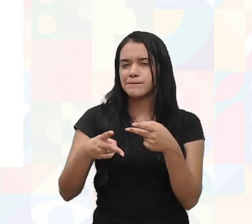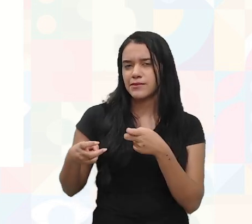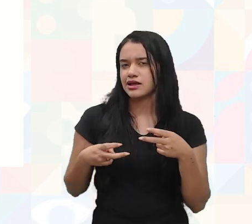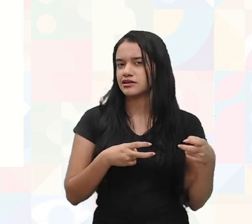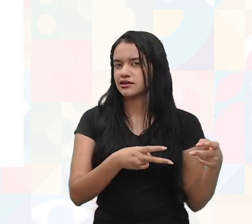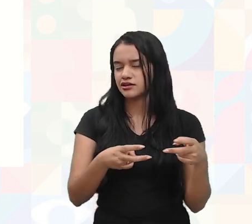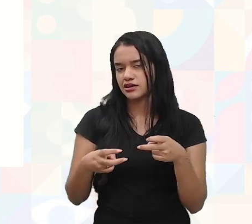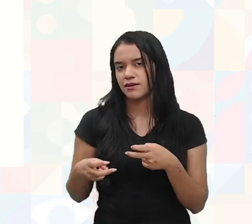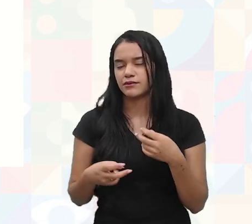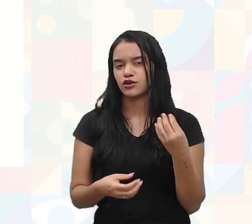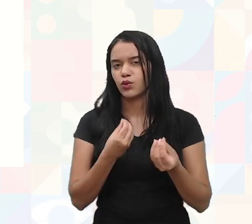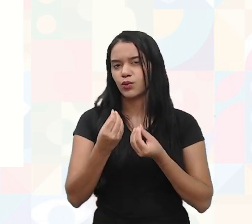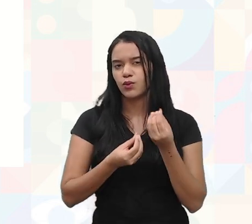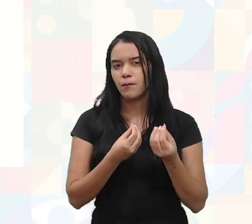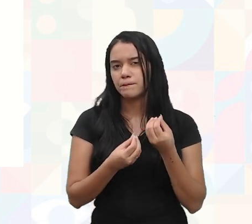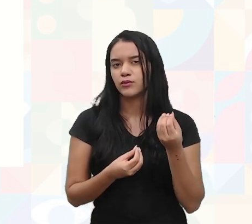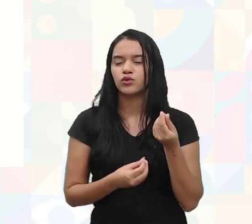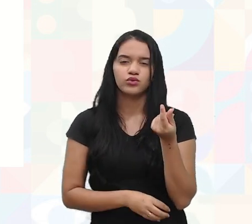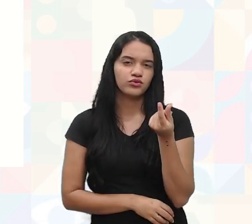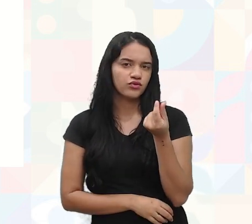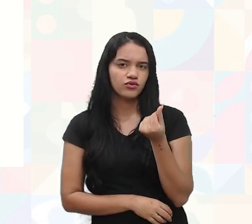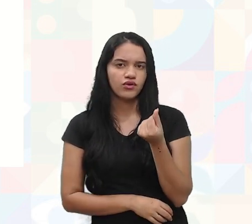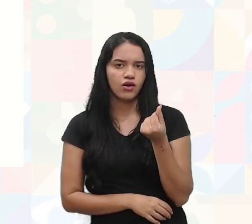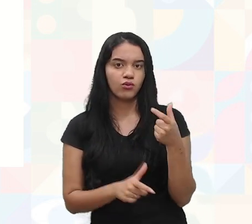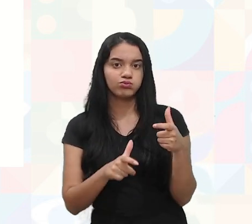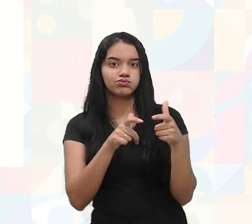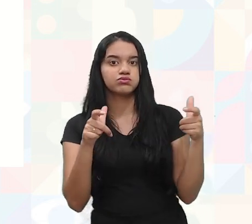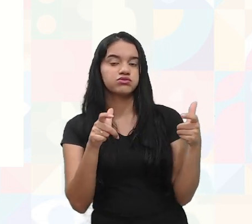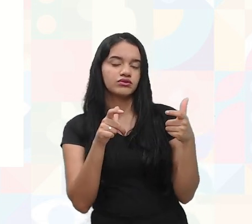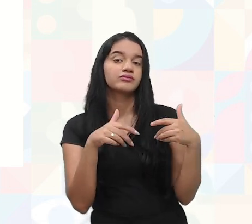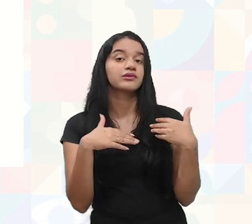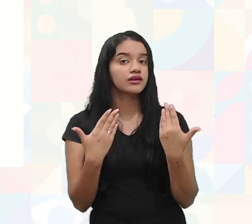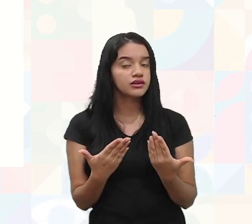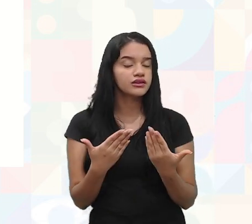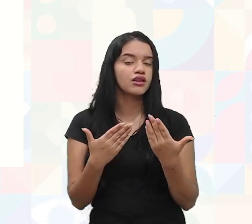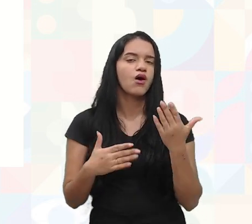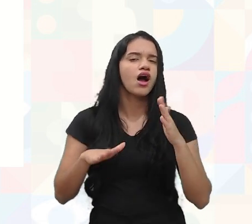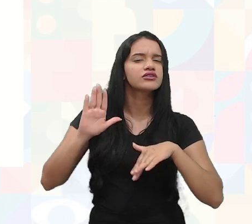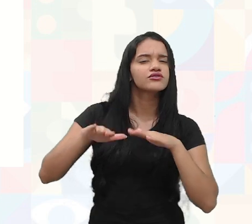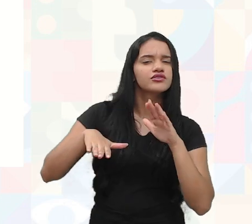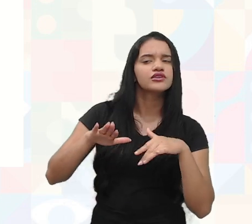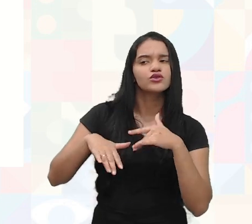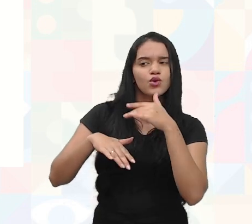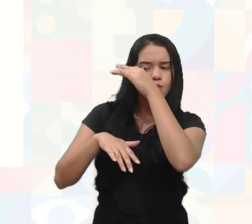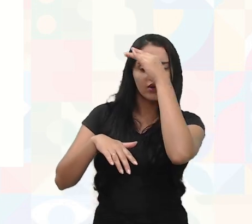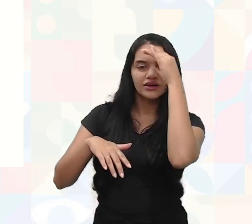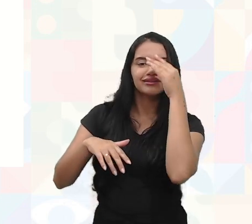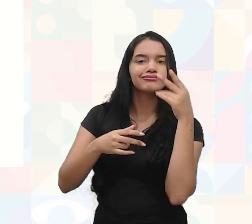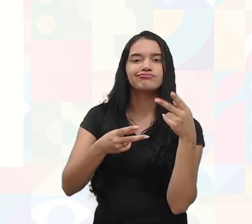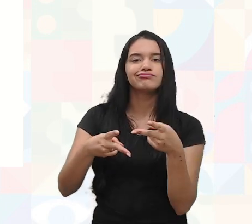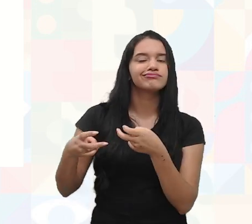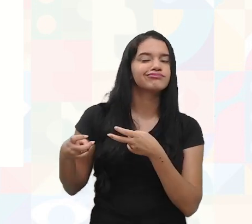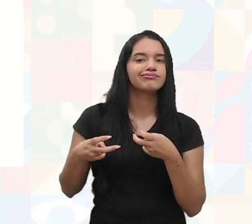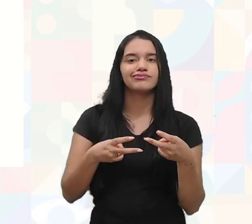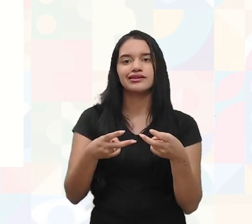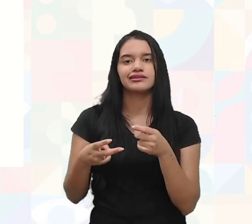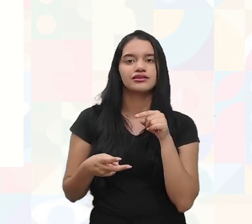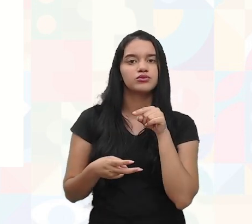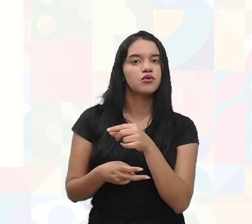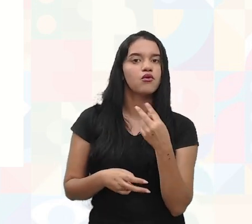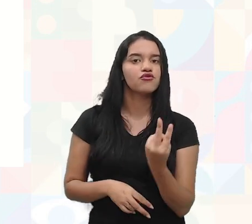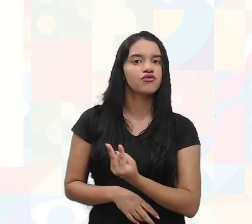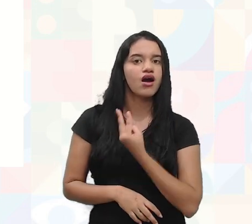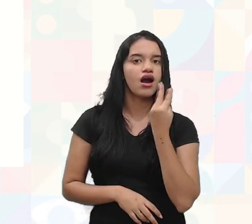aquilo com um valor não tão grande, certo? Então, às vezes, o cliente ele não vai reconhecer o devido valor